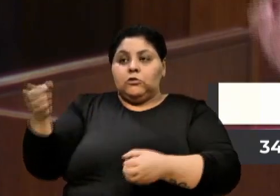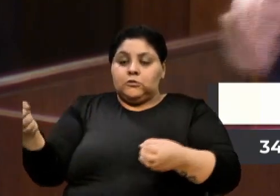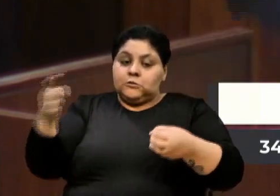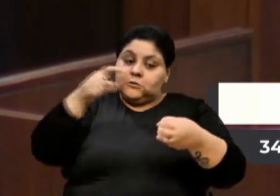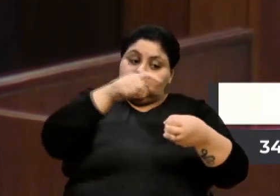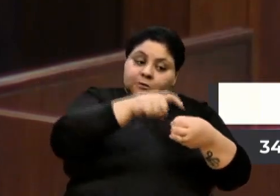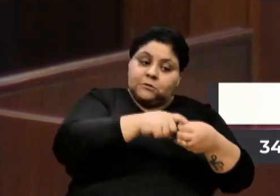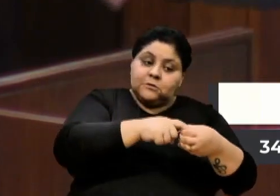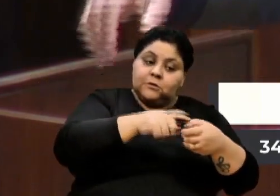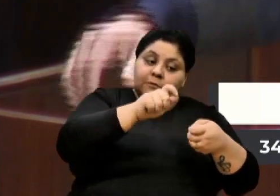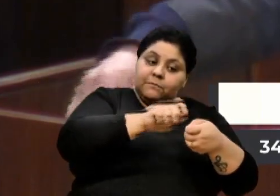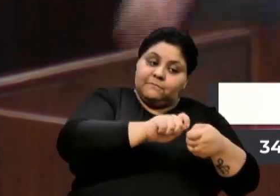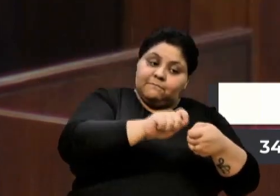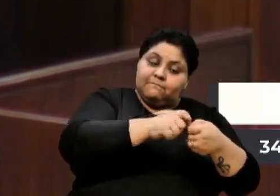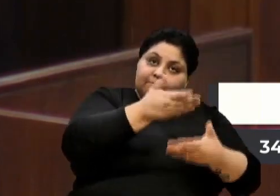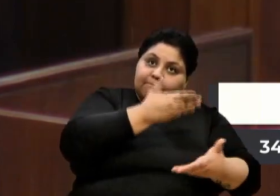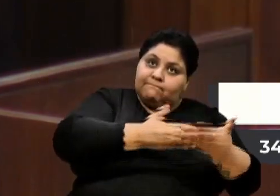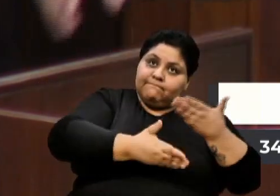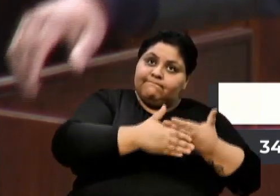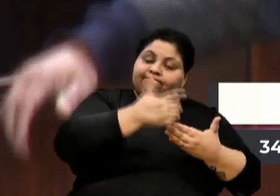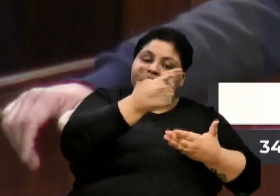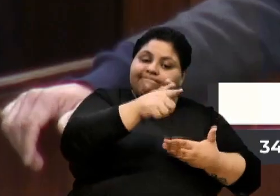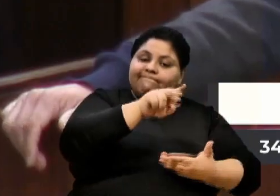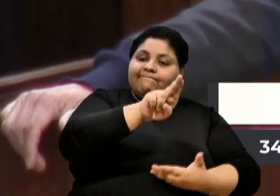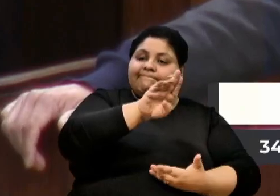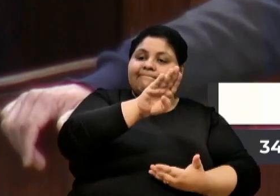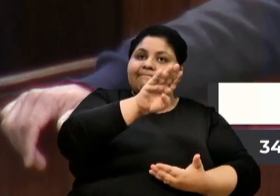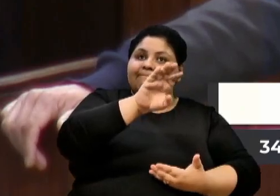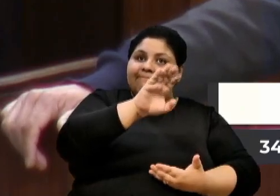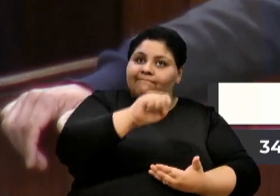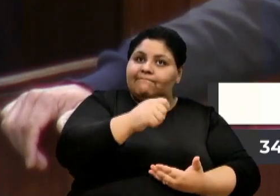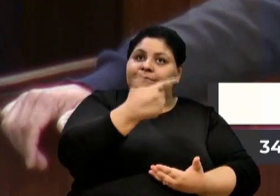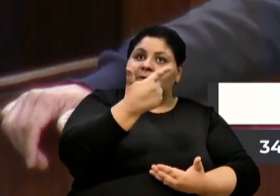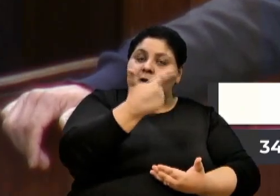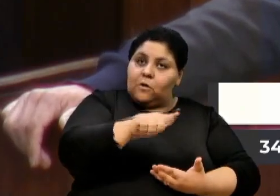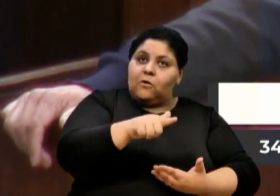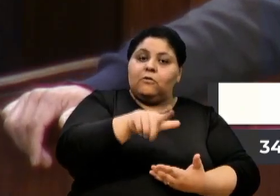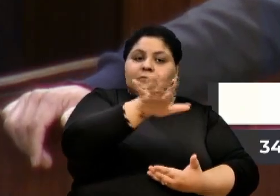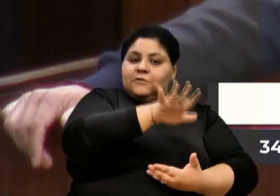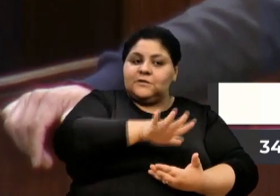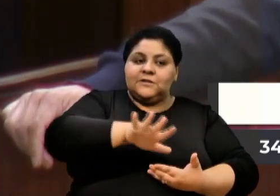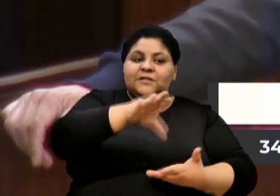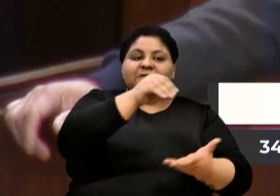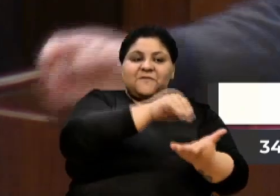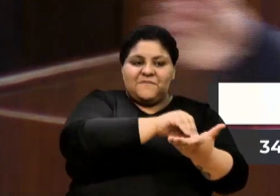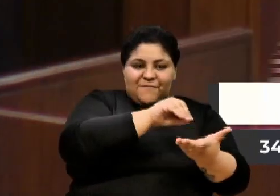uma outra UBS, outra região, não terá um profissional lá também.